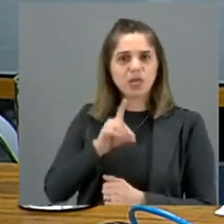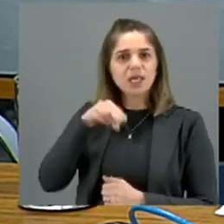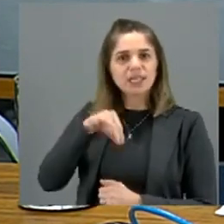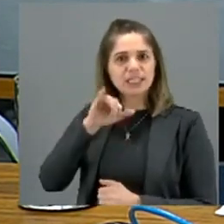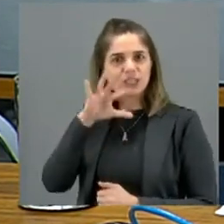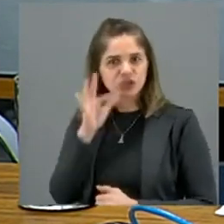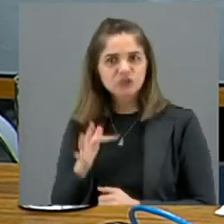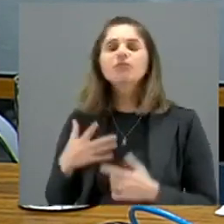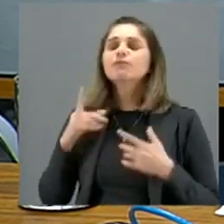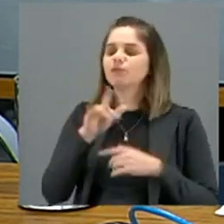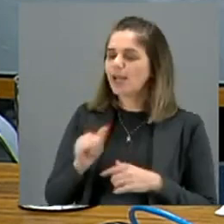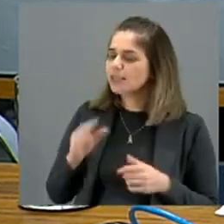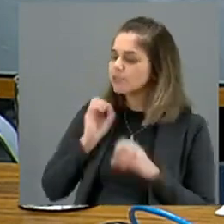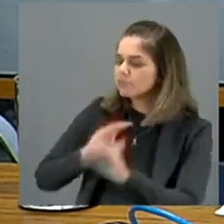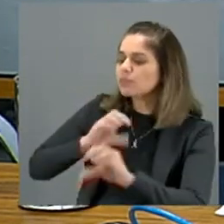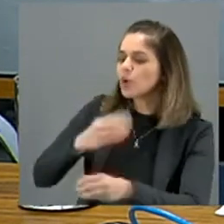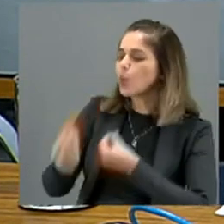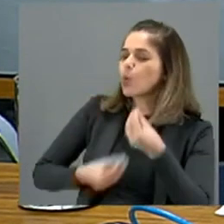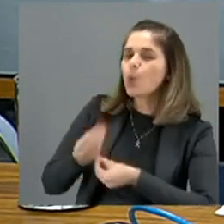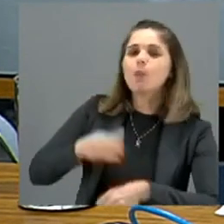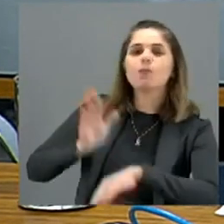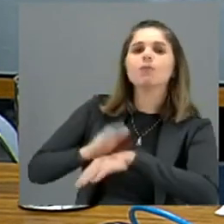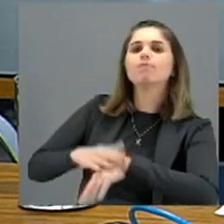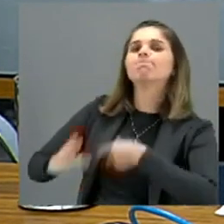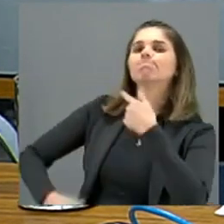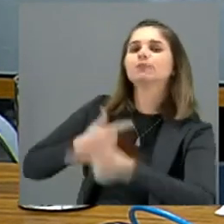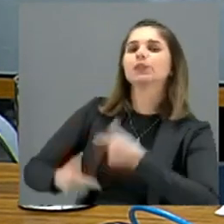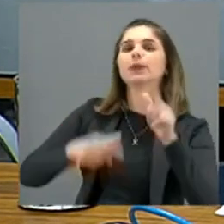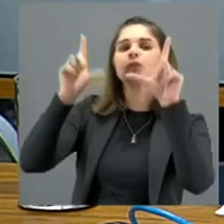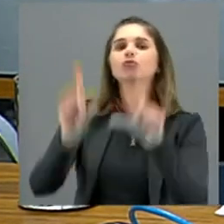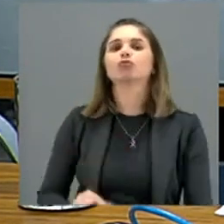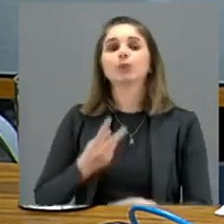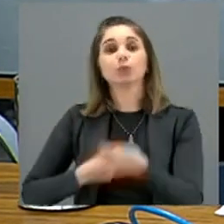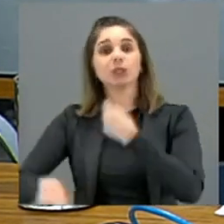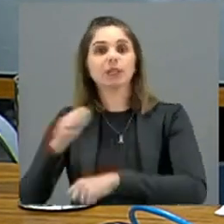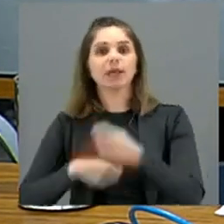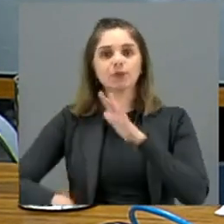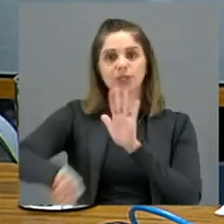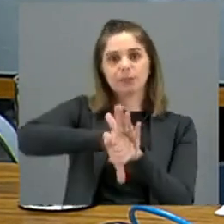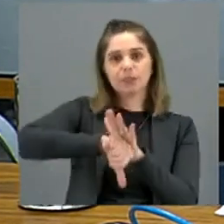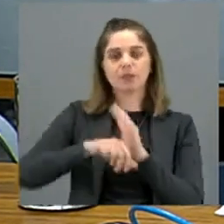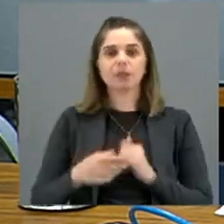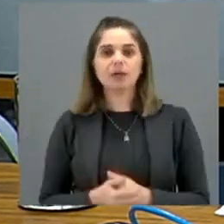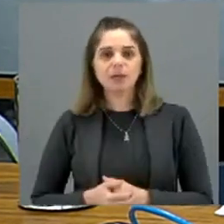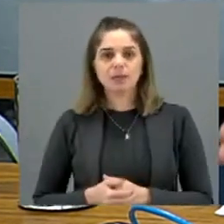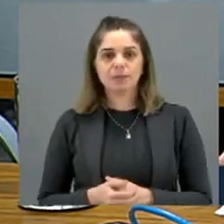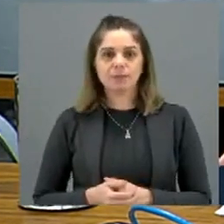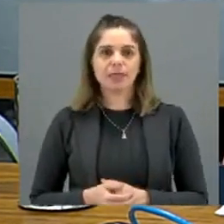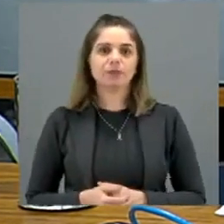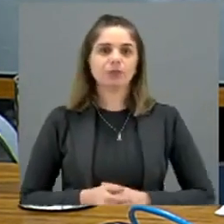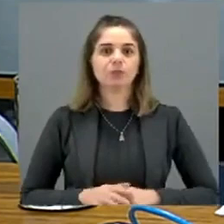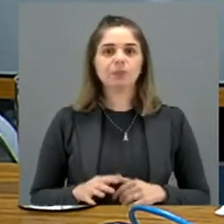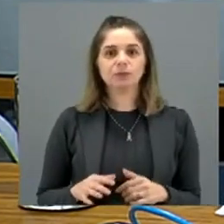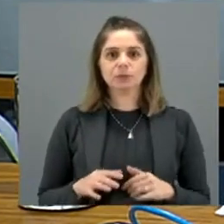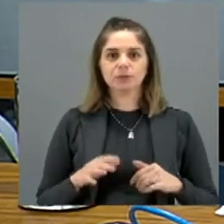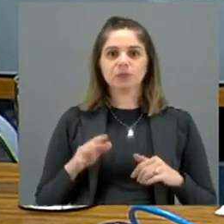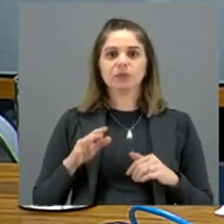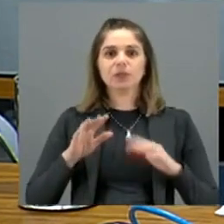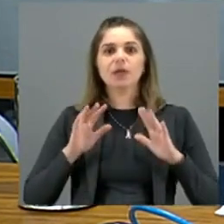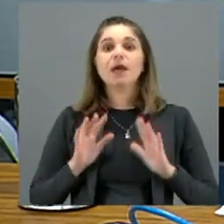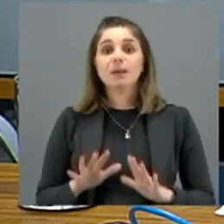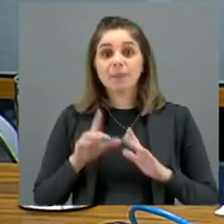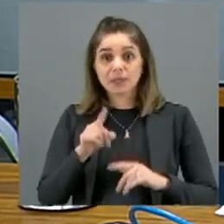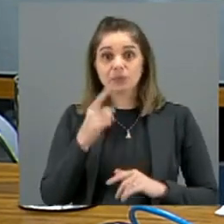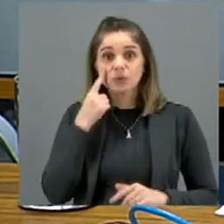que faz? E como é que pode? E como diminui o tráfico e a criminalidade? Senhor presidente, é um momento ímpar. Parabéns, Efraim,